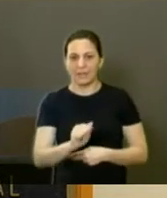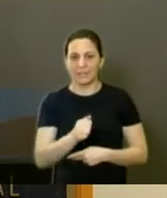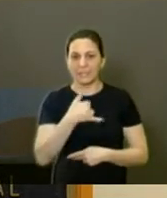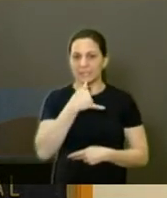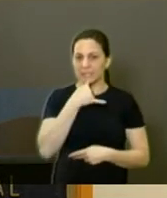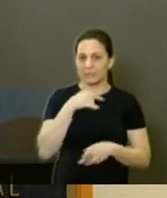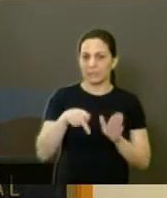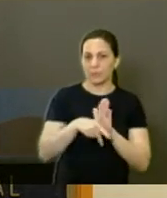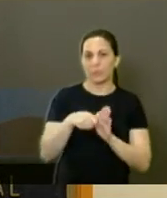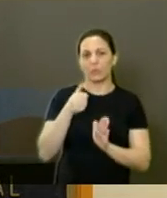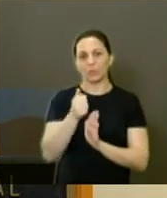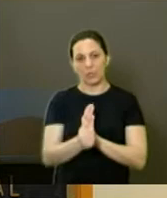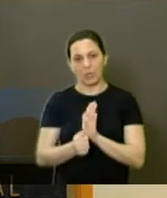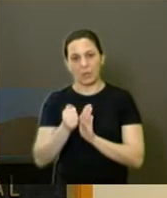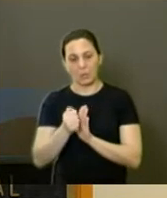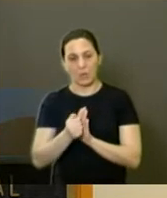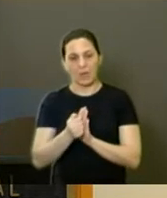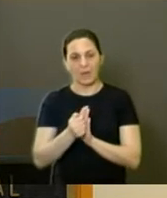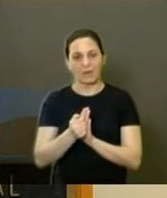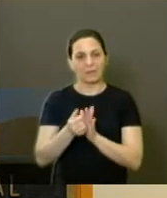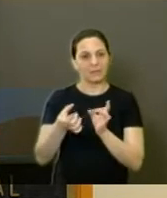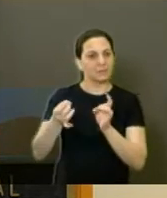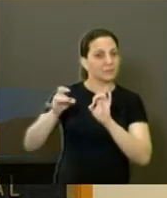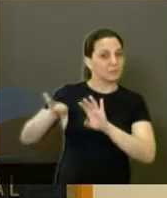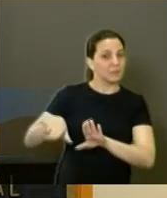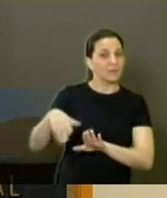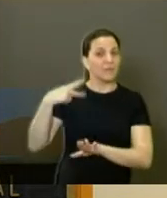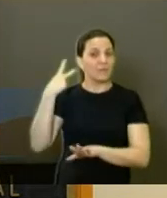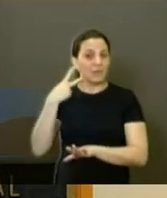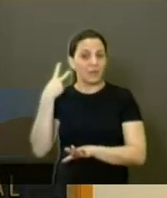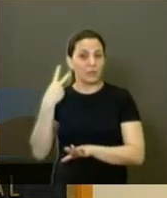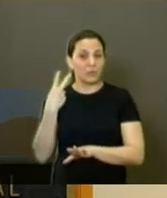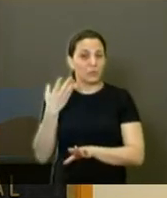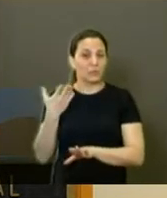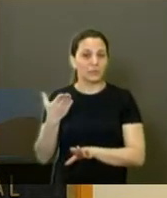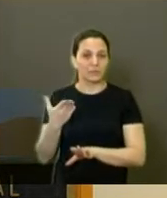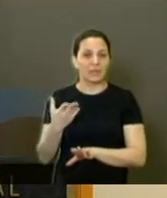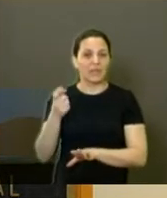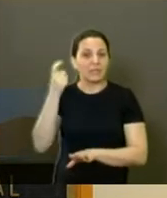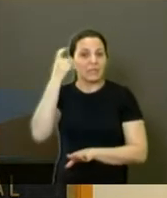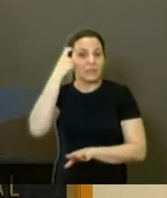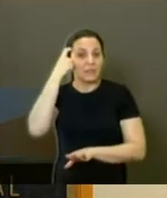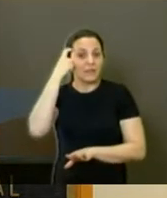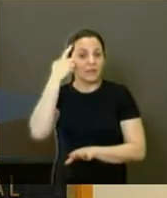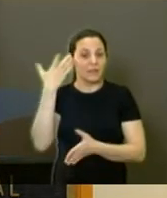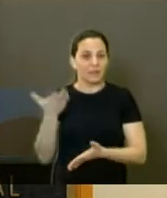de Araraquara, se despede do Legislativo. Fica a ideia.